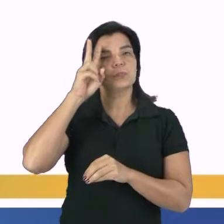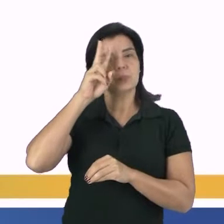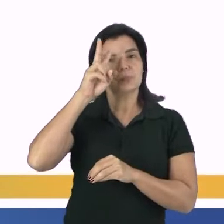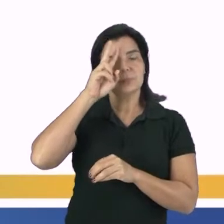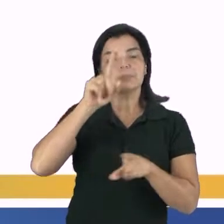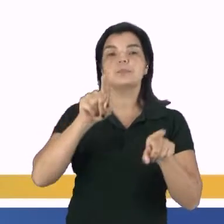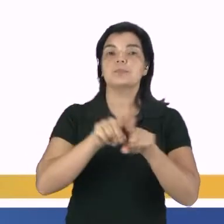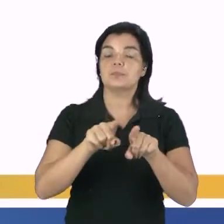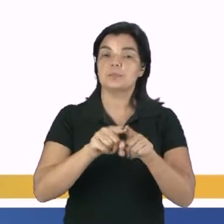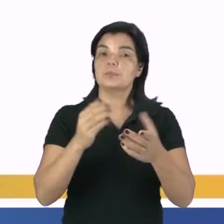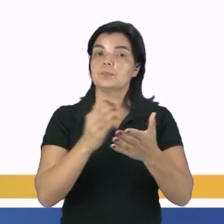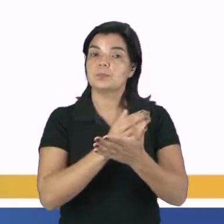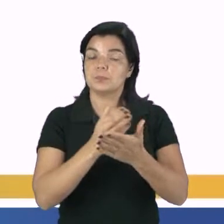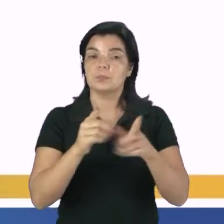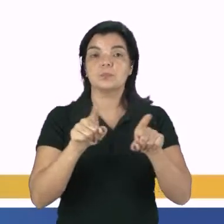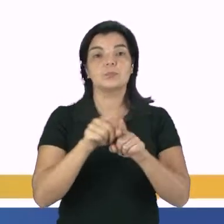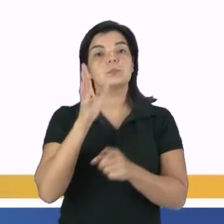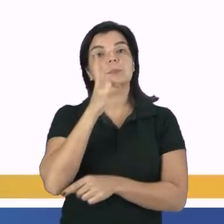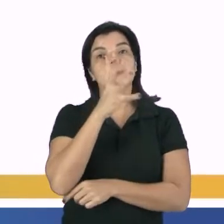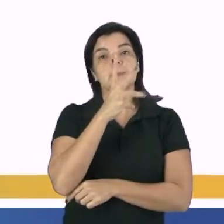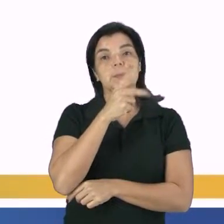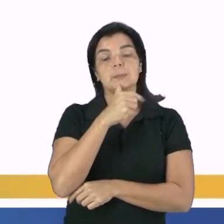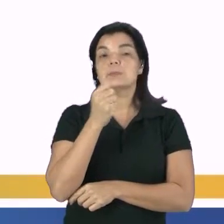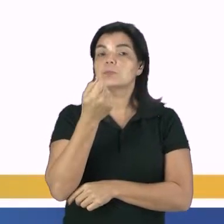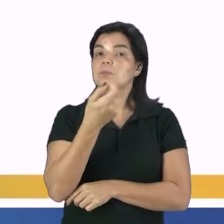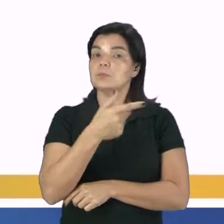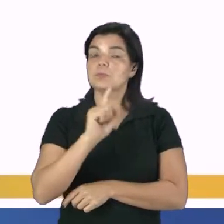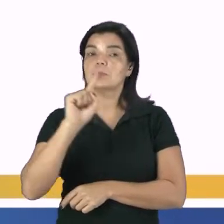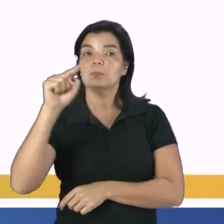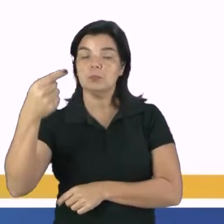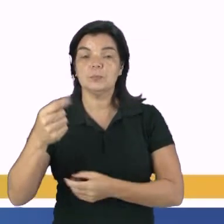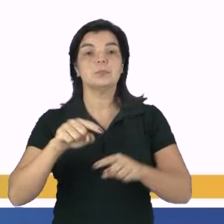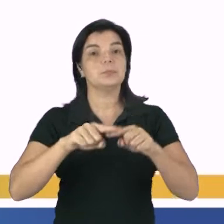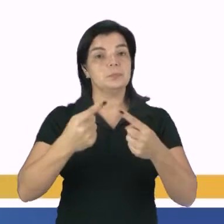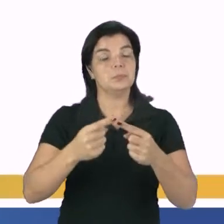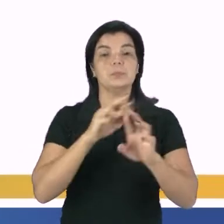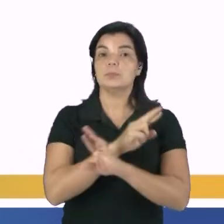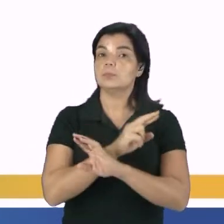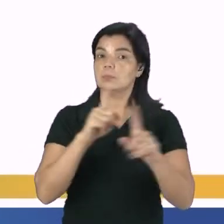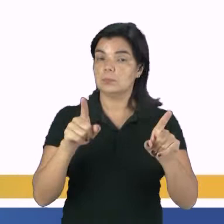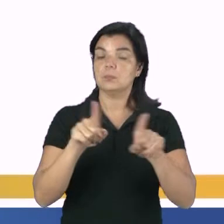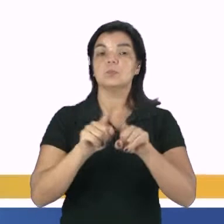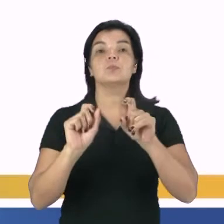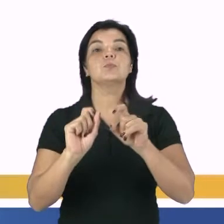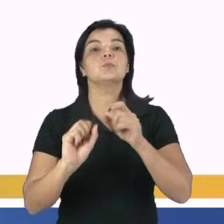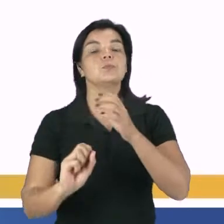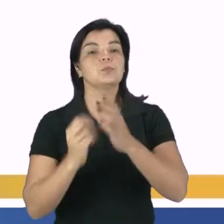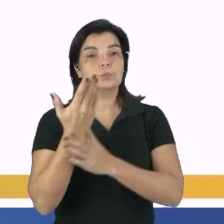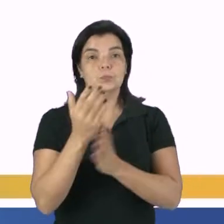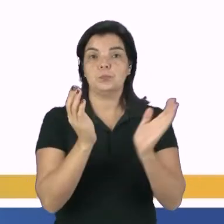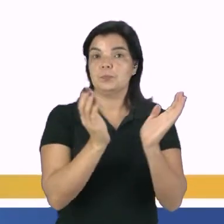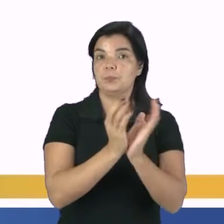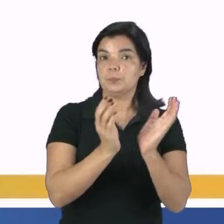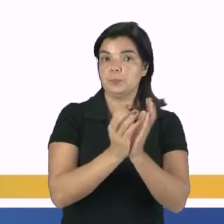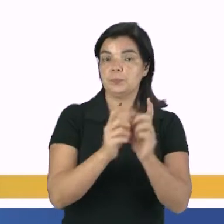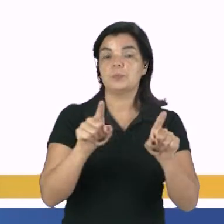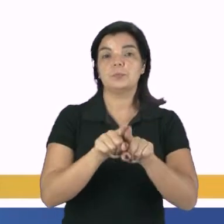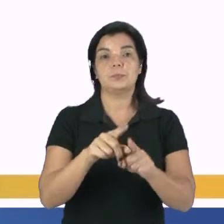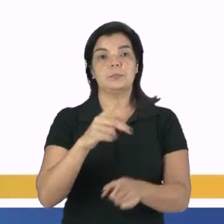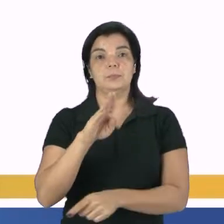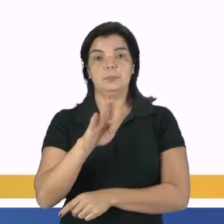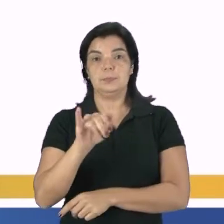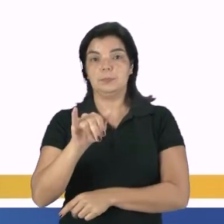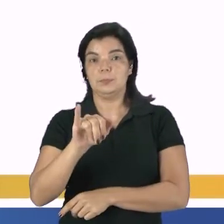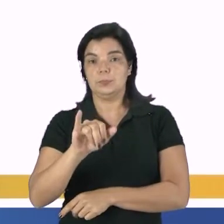aí alguma fase que dure mais do que a outra. Só que, ao contrário do que acontece lá no grupo das briófitas e no grupo